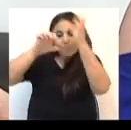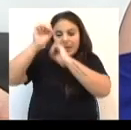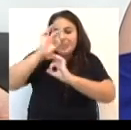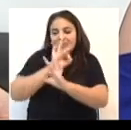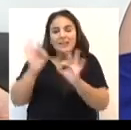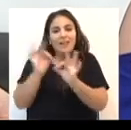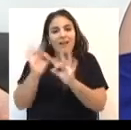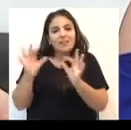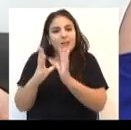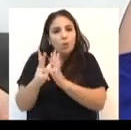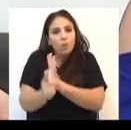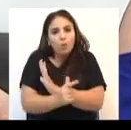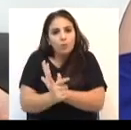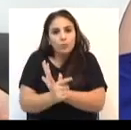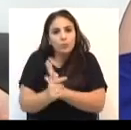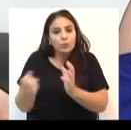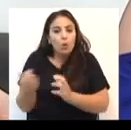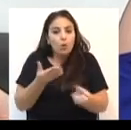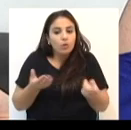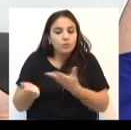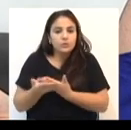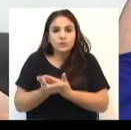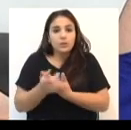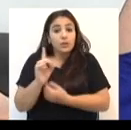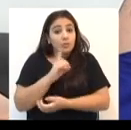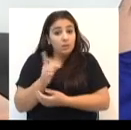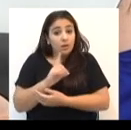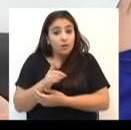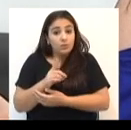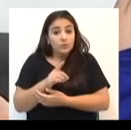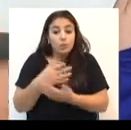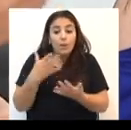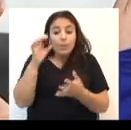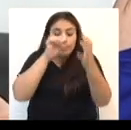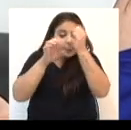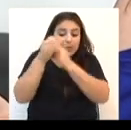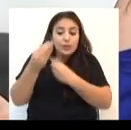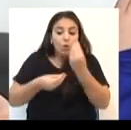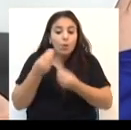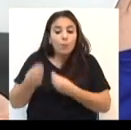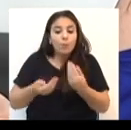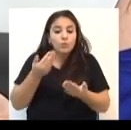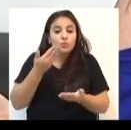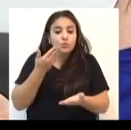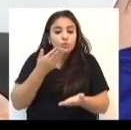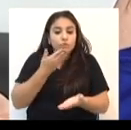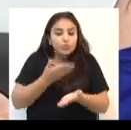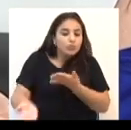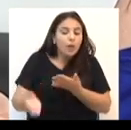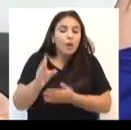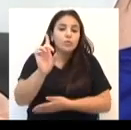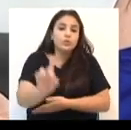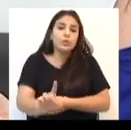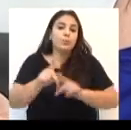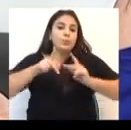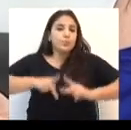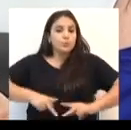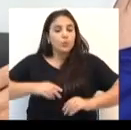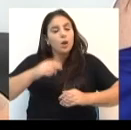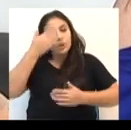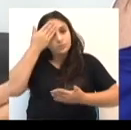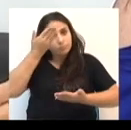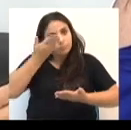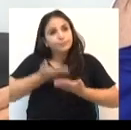mais formas de violação de direitos de outras pessoas. Então, eu acredito que é